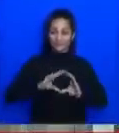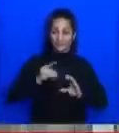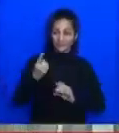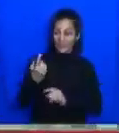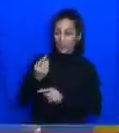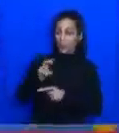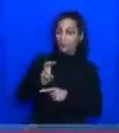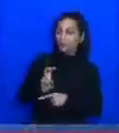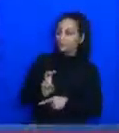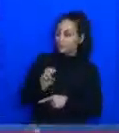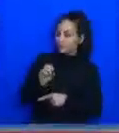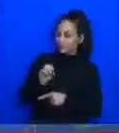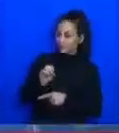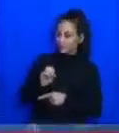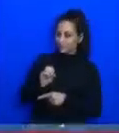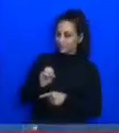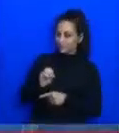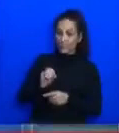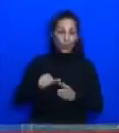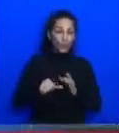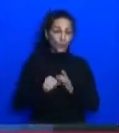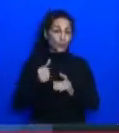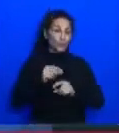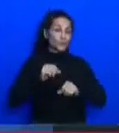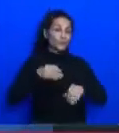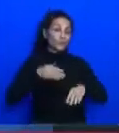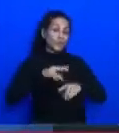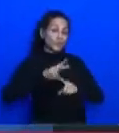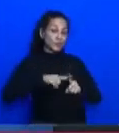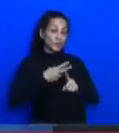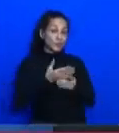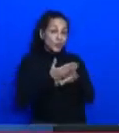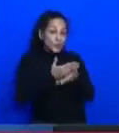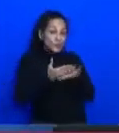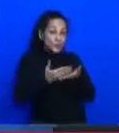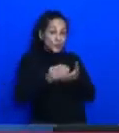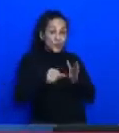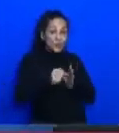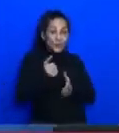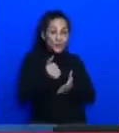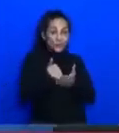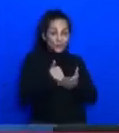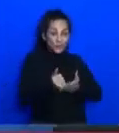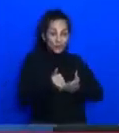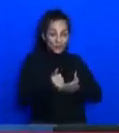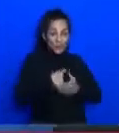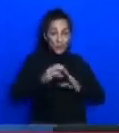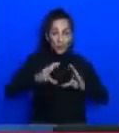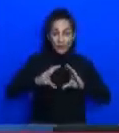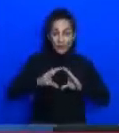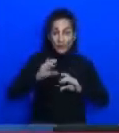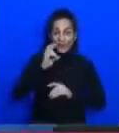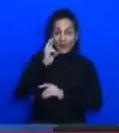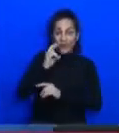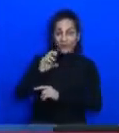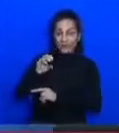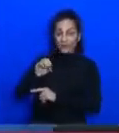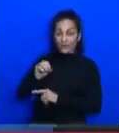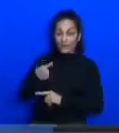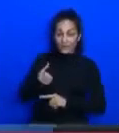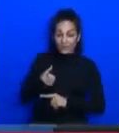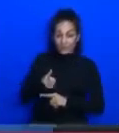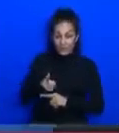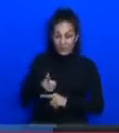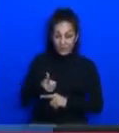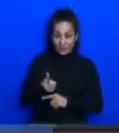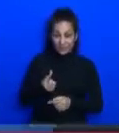bolas numeradas de 0 a 50. O primeiro sorteio da dupla Sena começando, o primeiro número chegando. Bola rosa